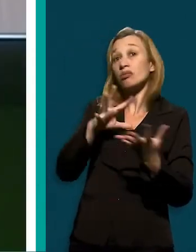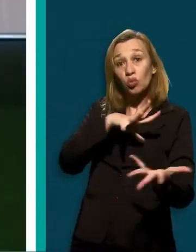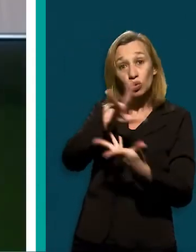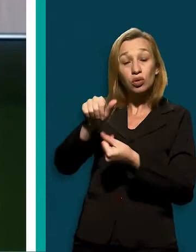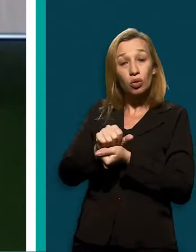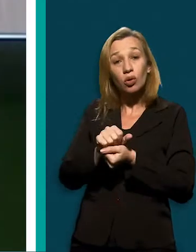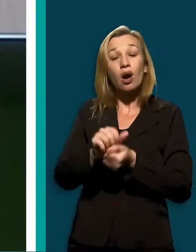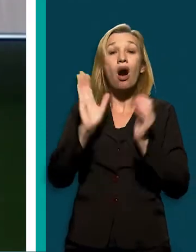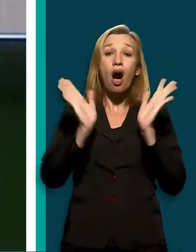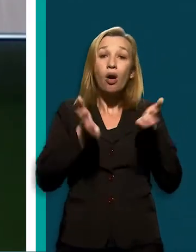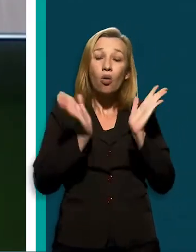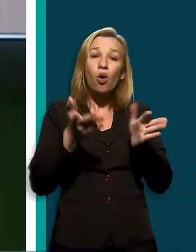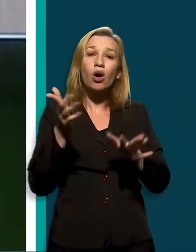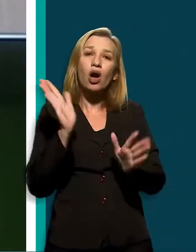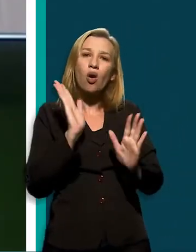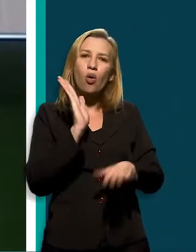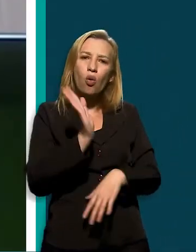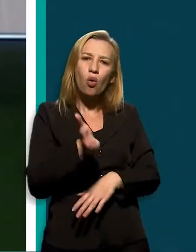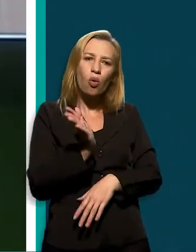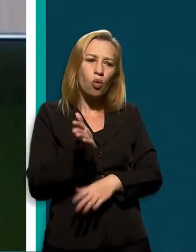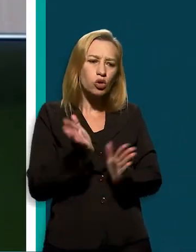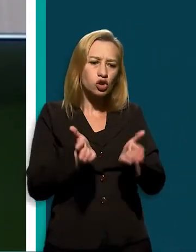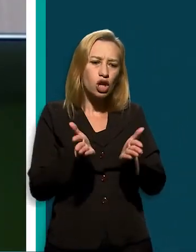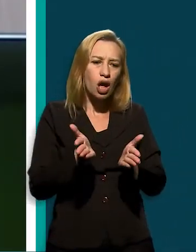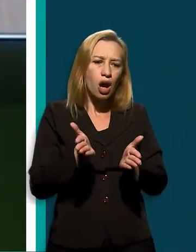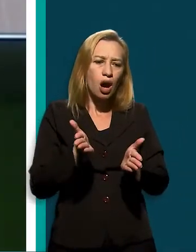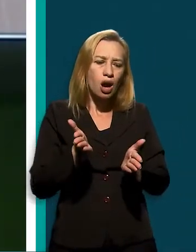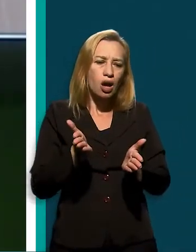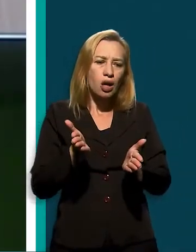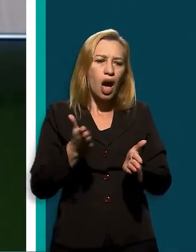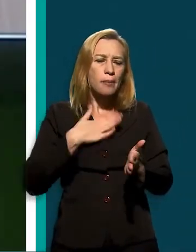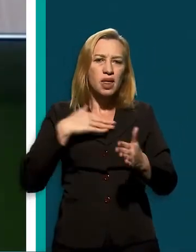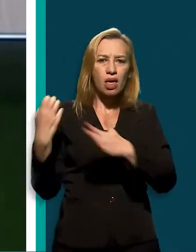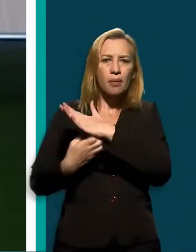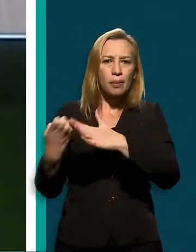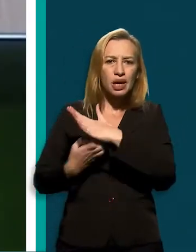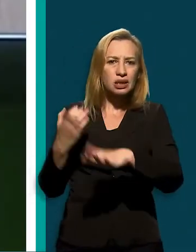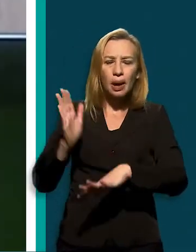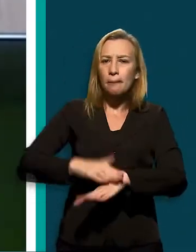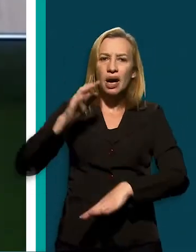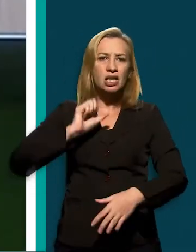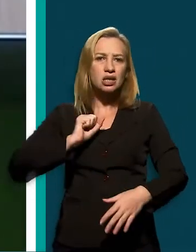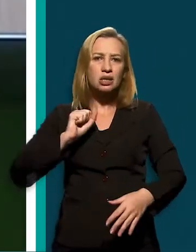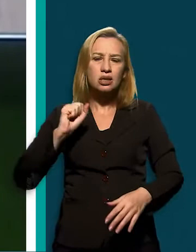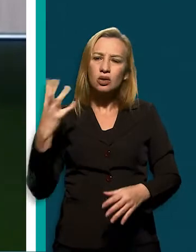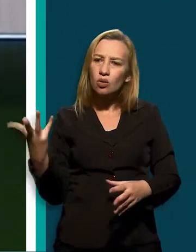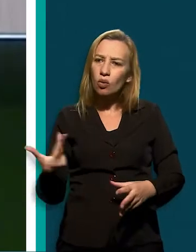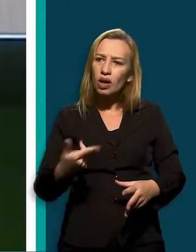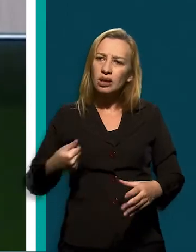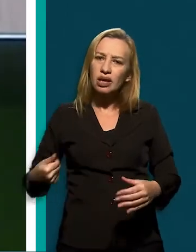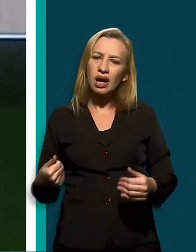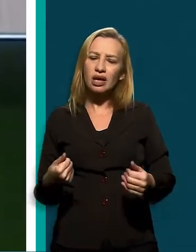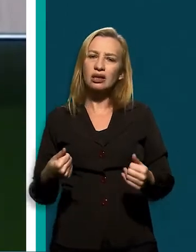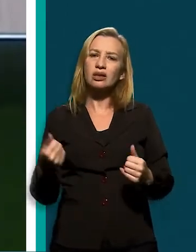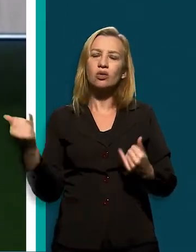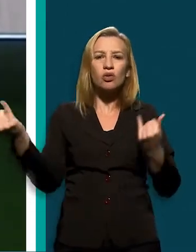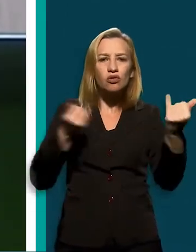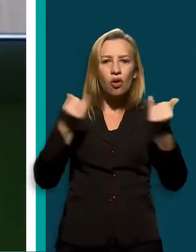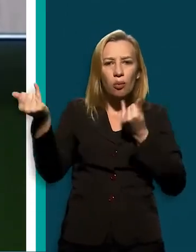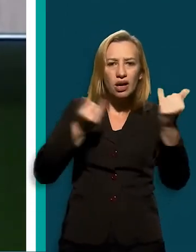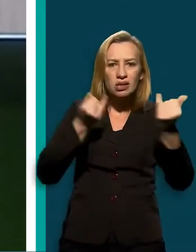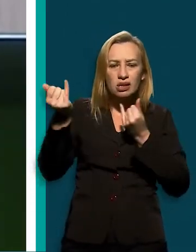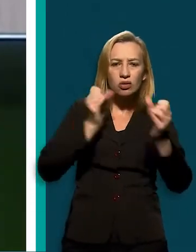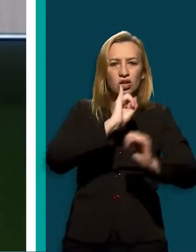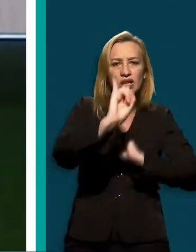muito. Então, eu agora, hoje a minha visão é total. Hoje, a minha empresa está muito mais conectada com as